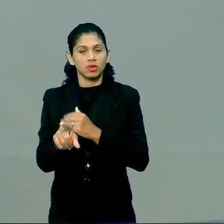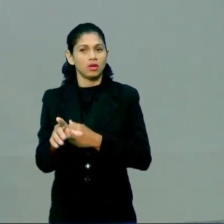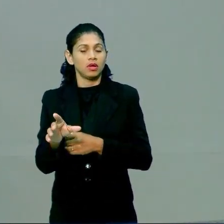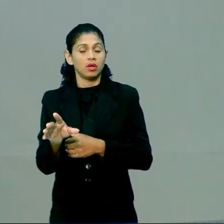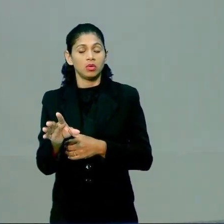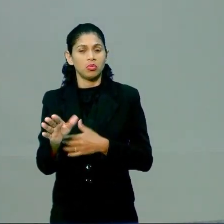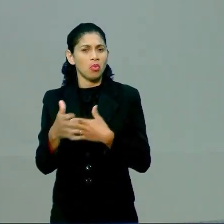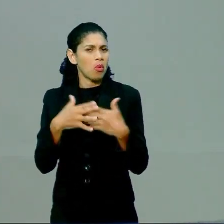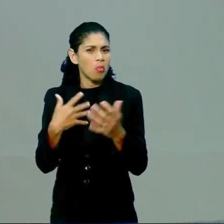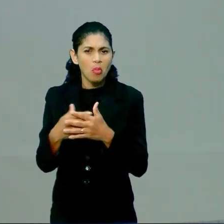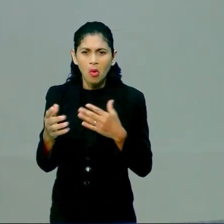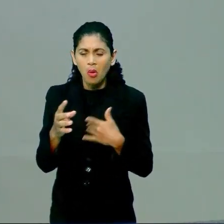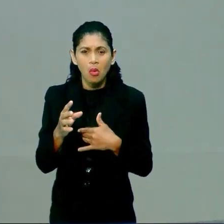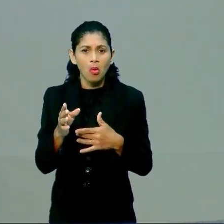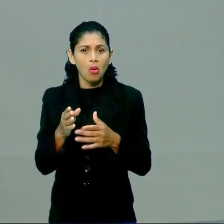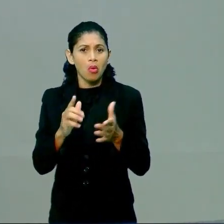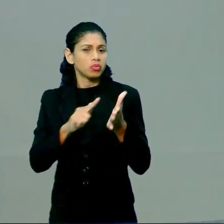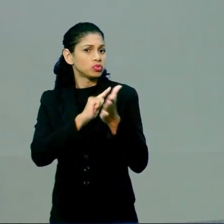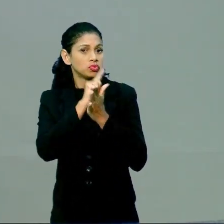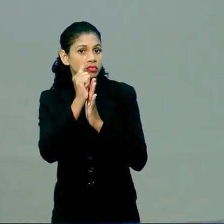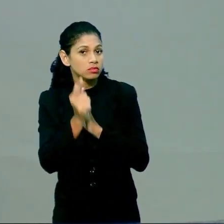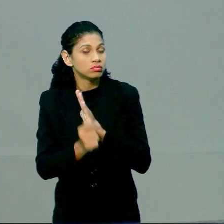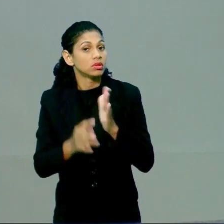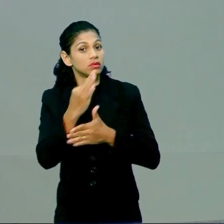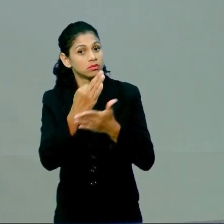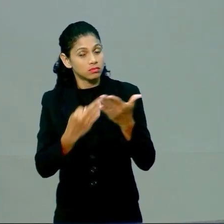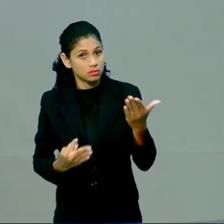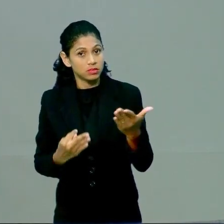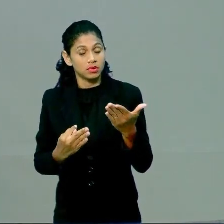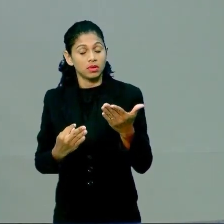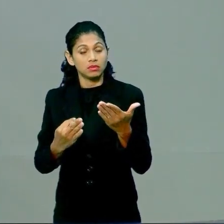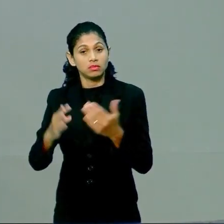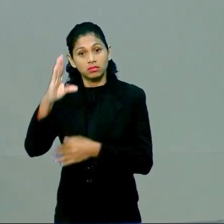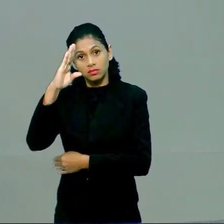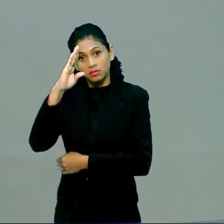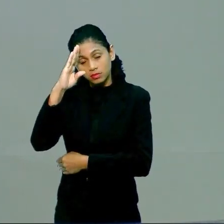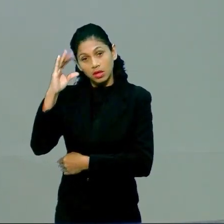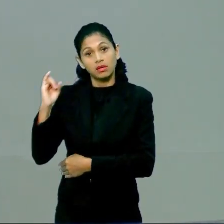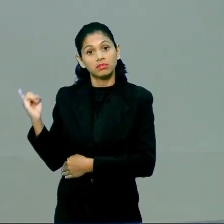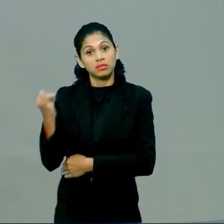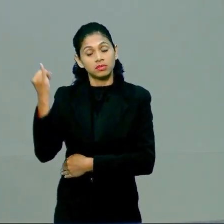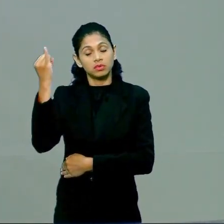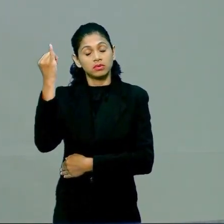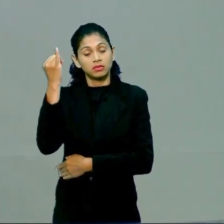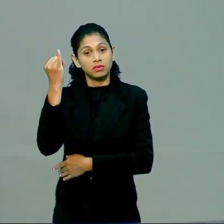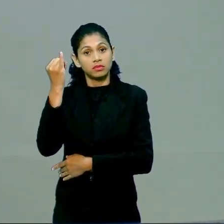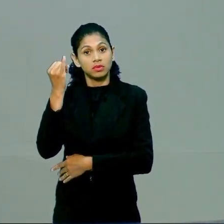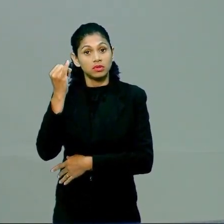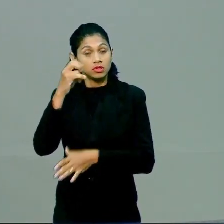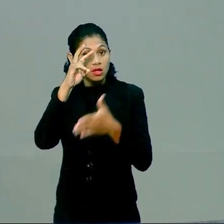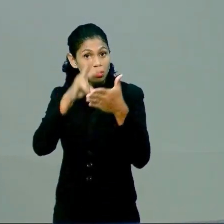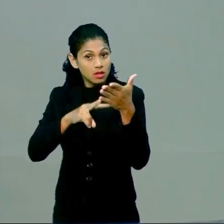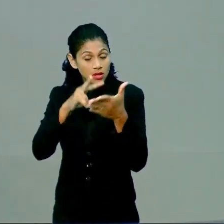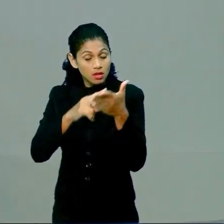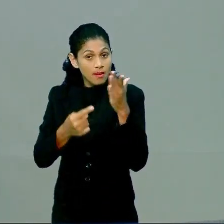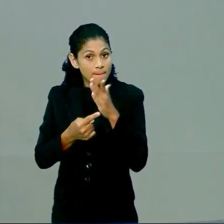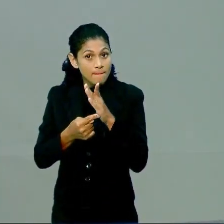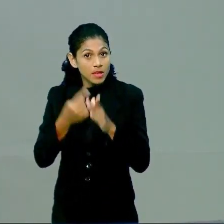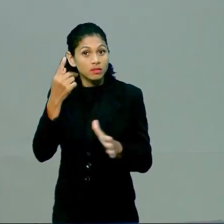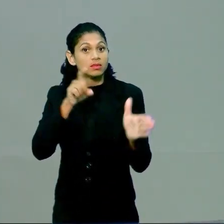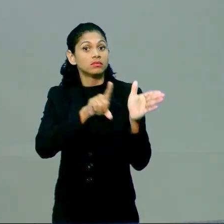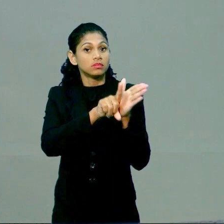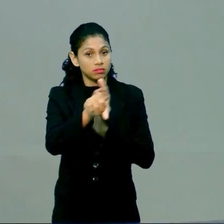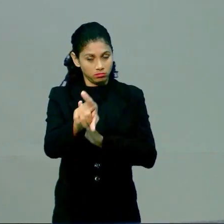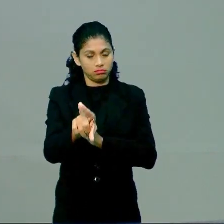né anúncio ou qualquer outro texto o ideal é que vocês olhem primeiro o enunciado né e